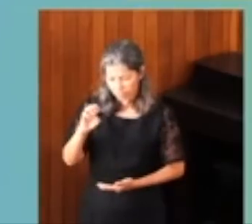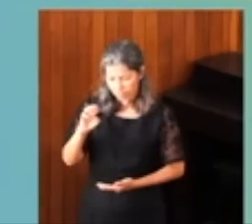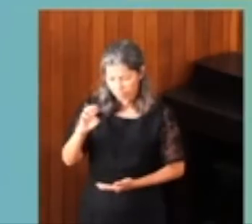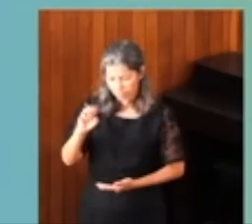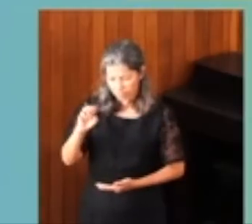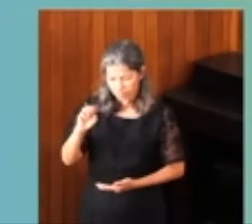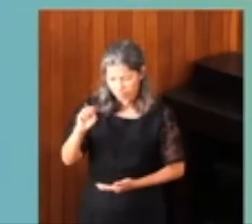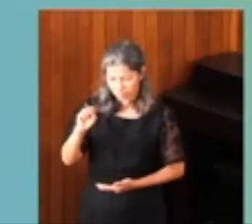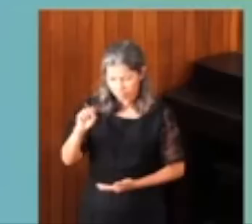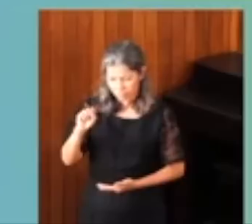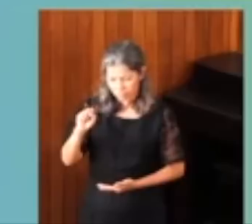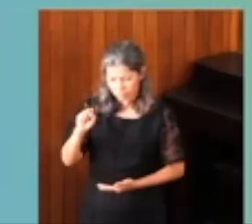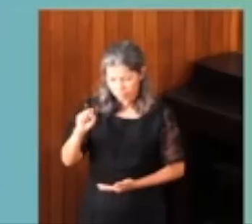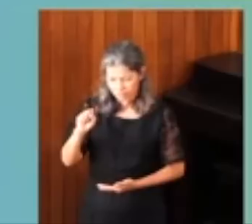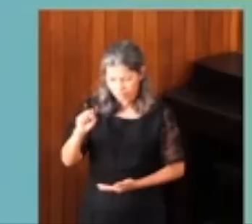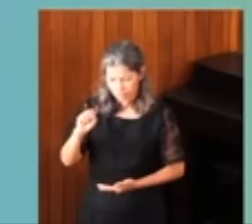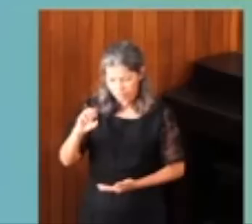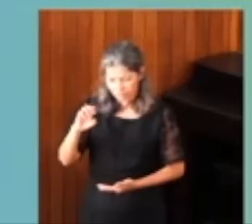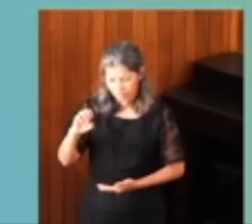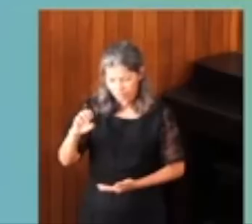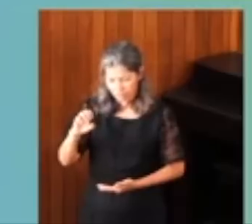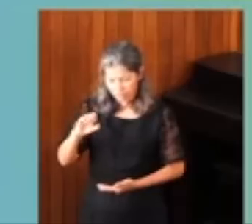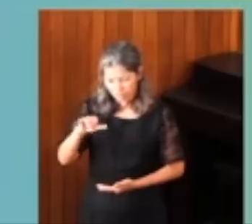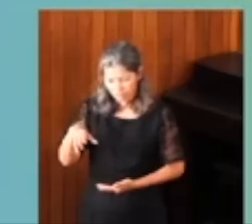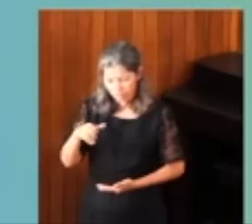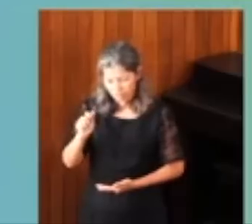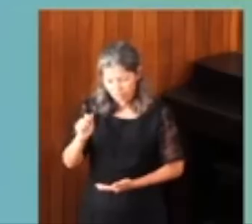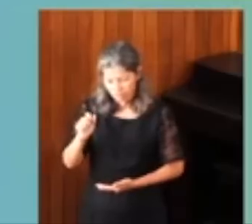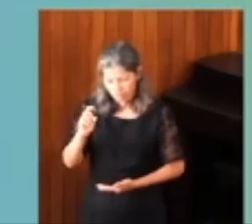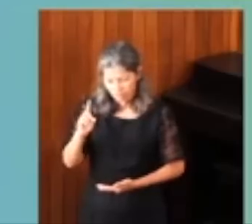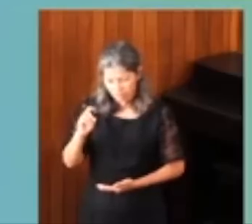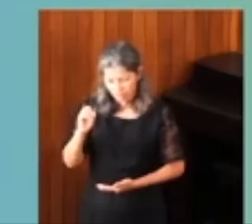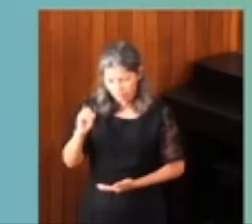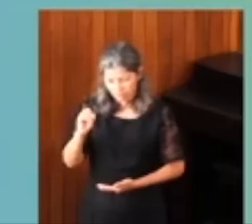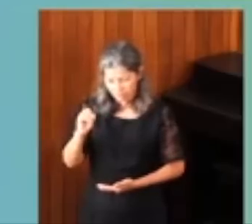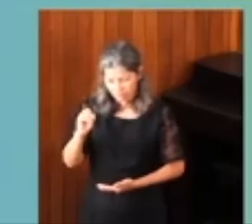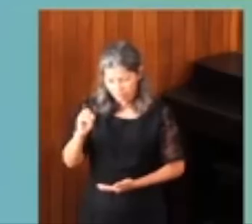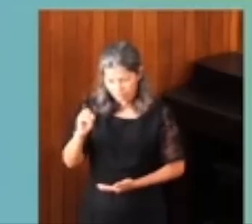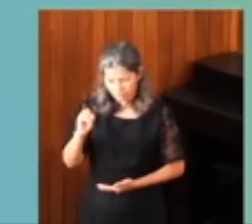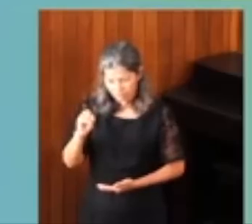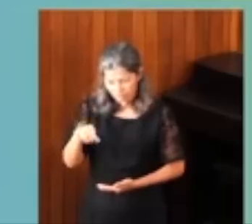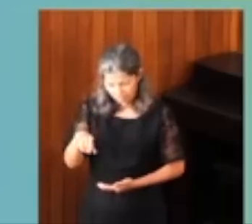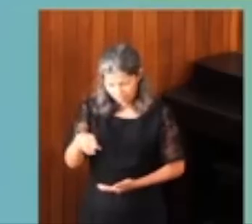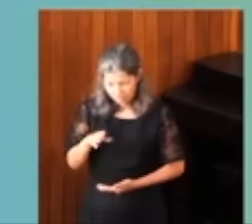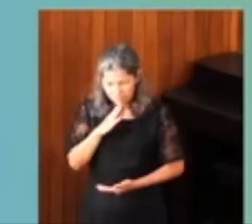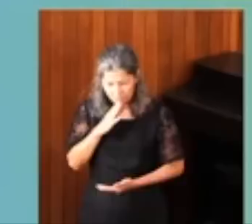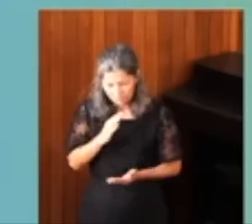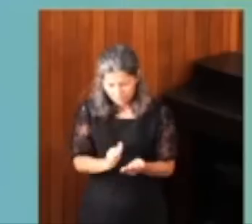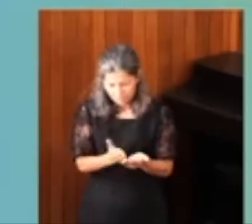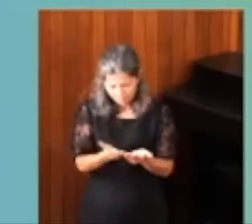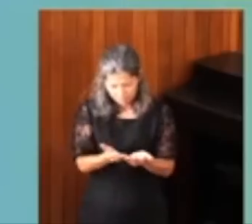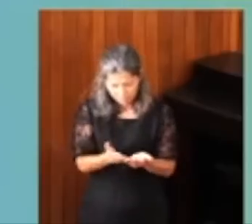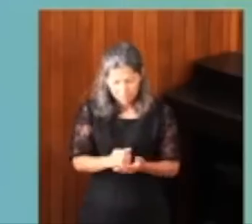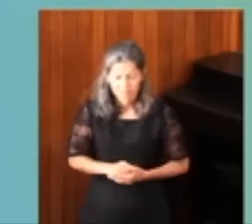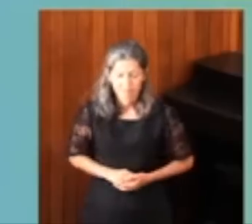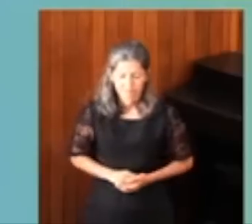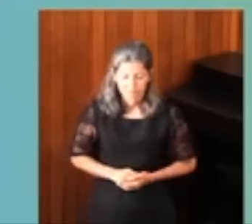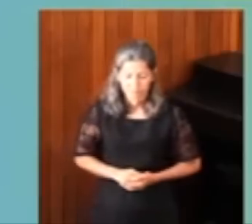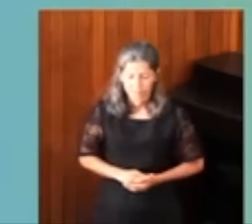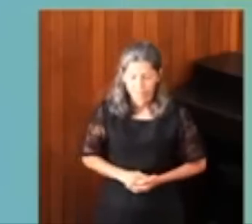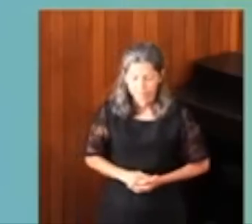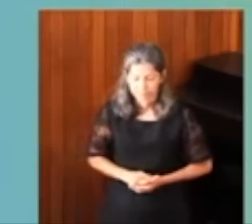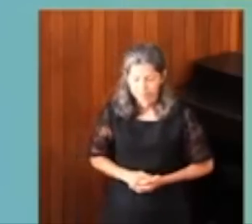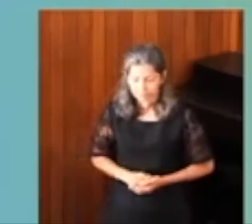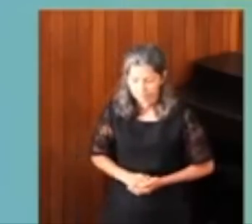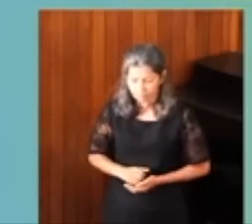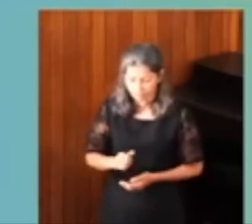as lutas serão intensas, mas vocês vão vencer pelo sangue do Cordeiro. Essa é a mensagem do livro. Tá bom? Vamos ao texto? Apocalipse